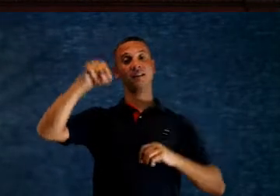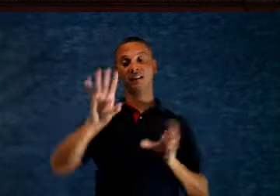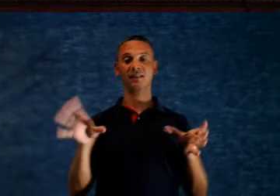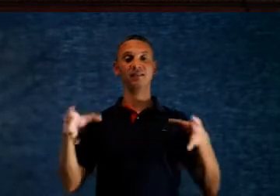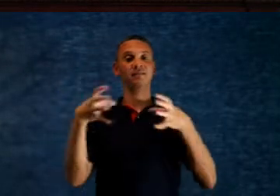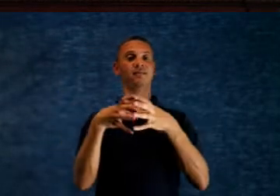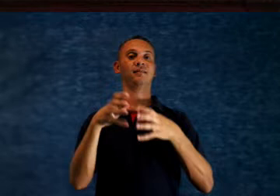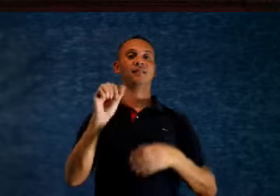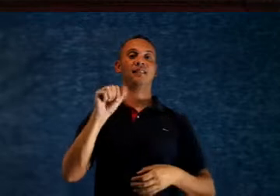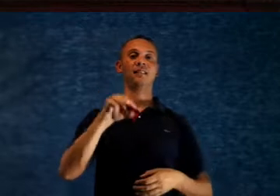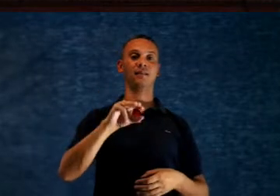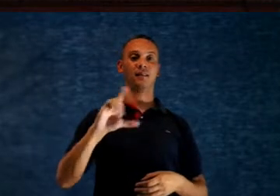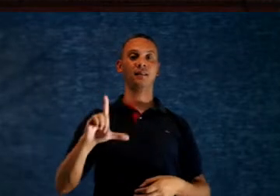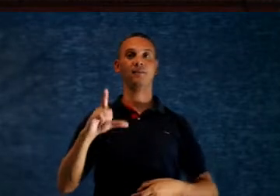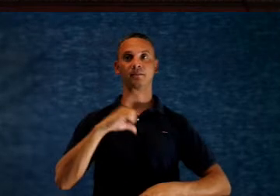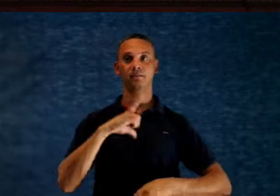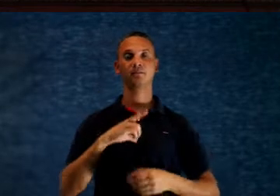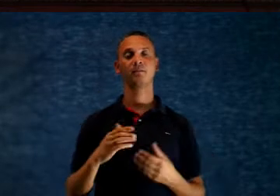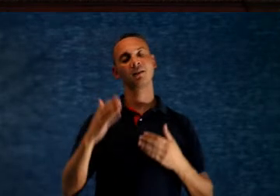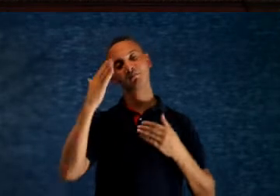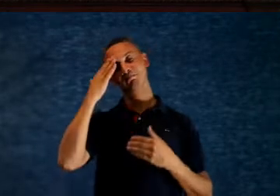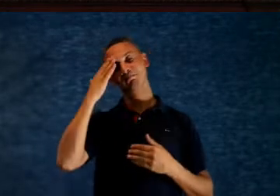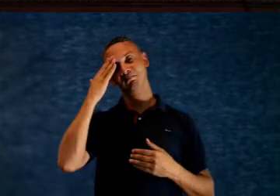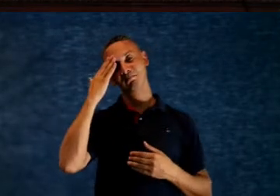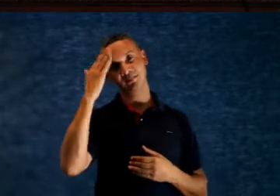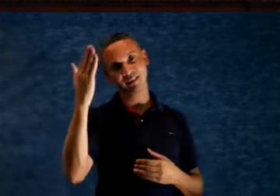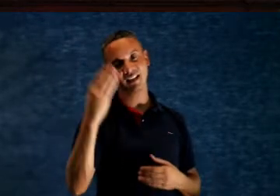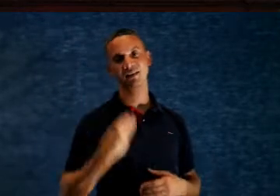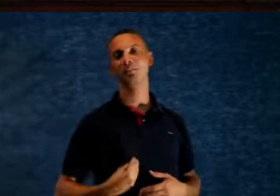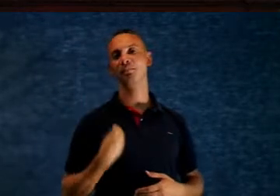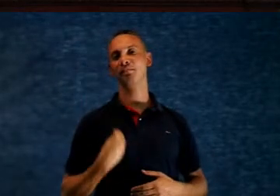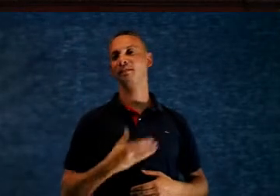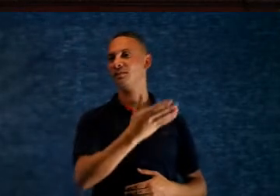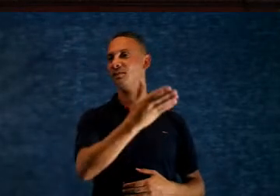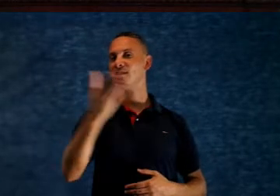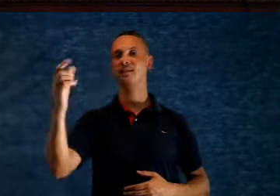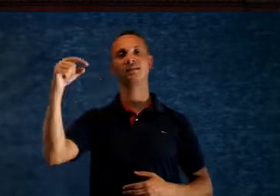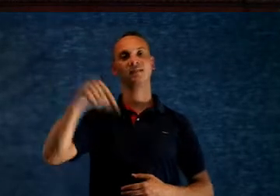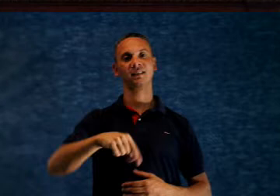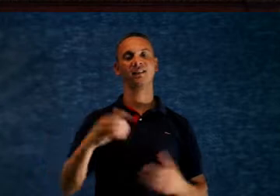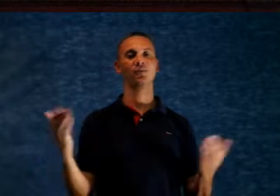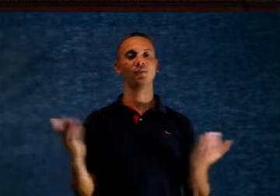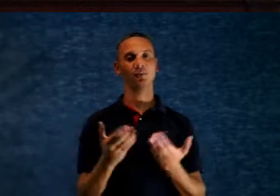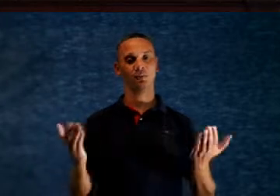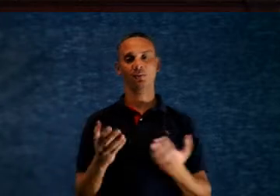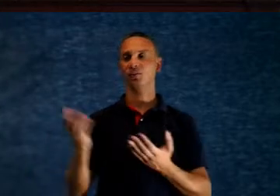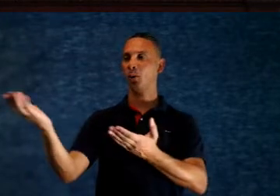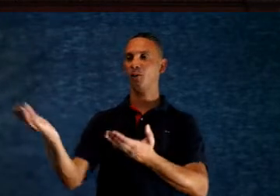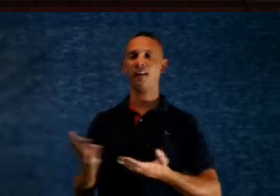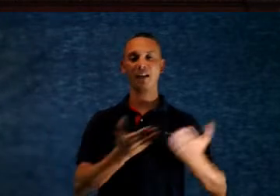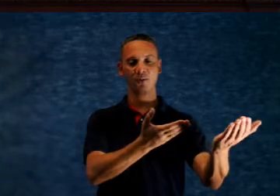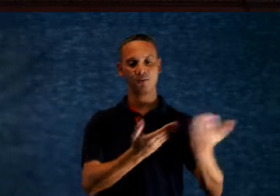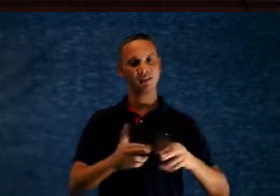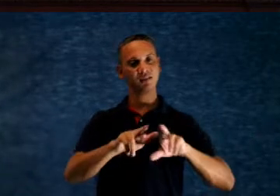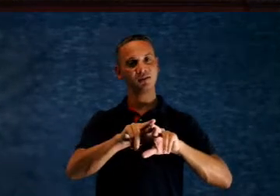congrega essa nossa agremiação. Eu agradeço a presença de todos os acadêmicos, das pessoas convidadas,